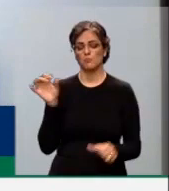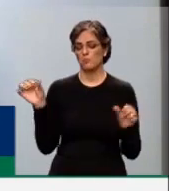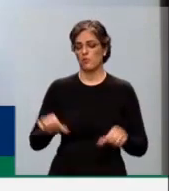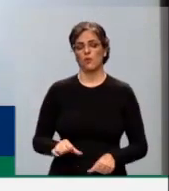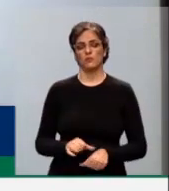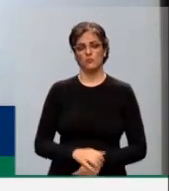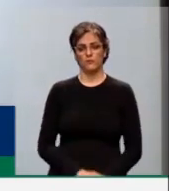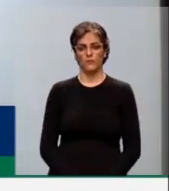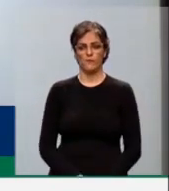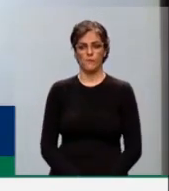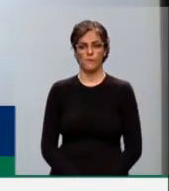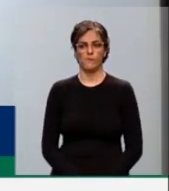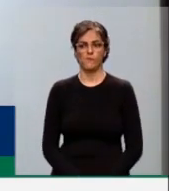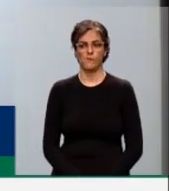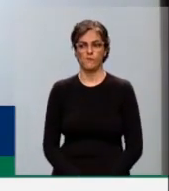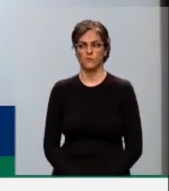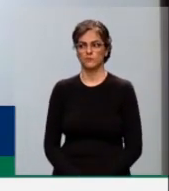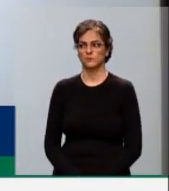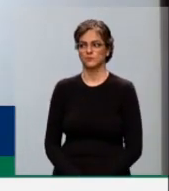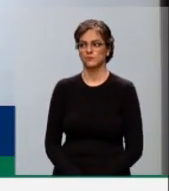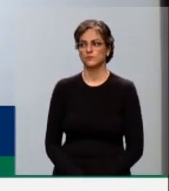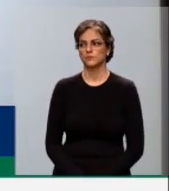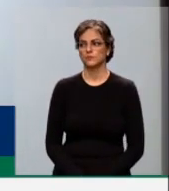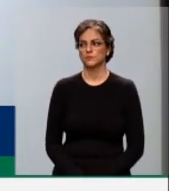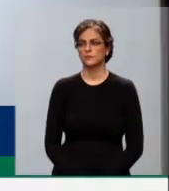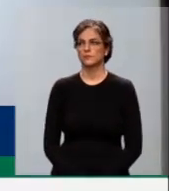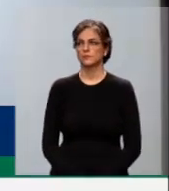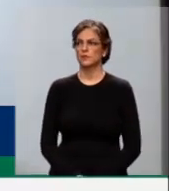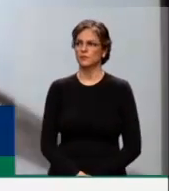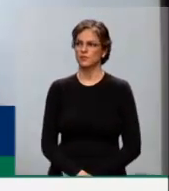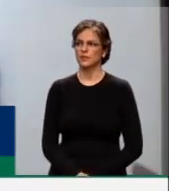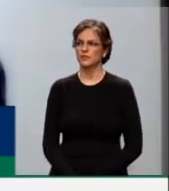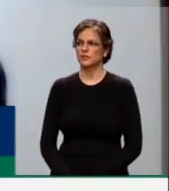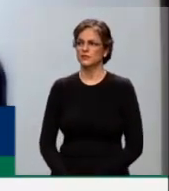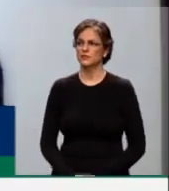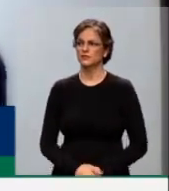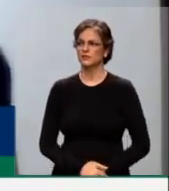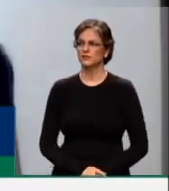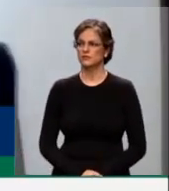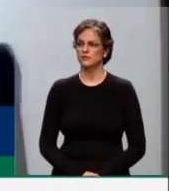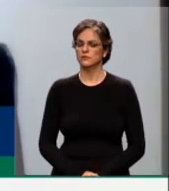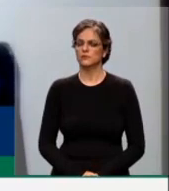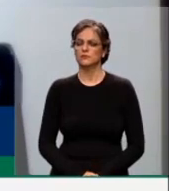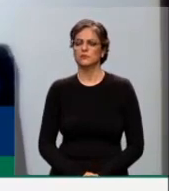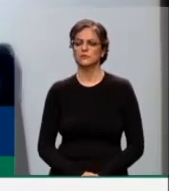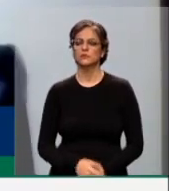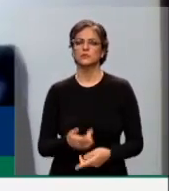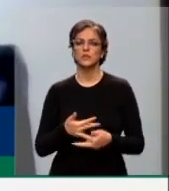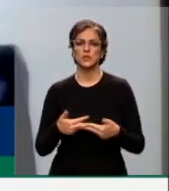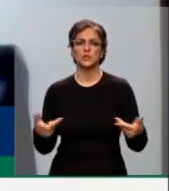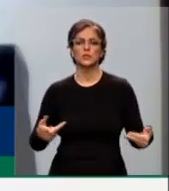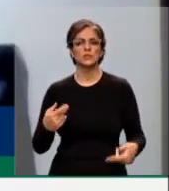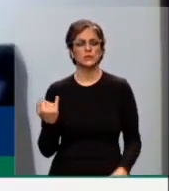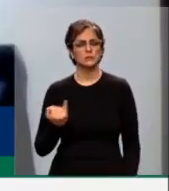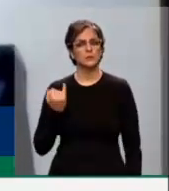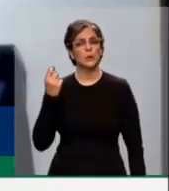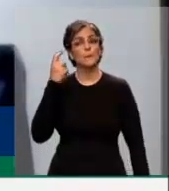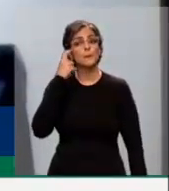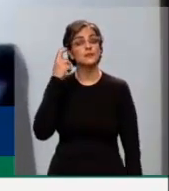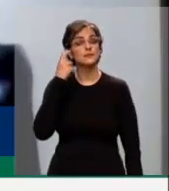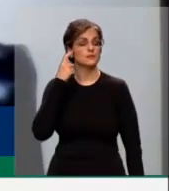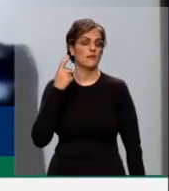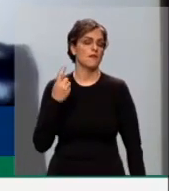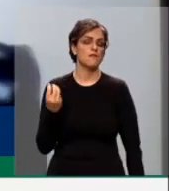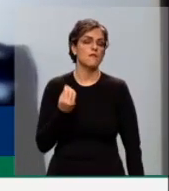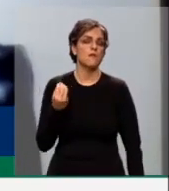falar, inclusive, com relação aos números. A gente também tem algo que é muito importante para se pensar política pública e política pública